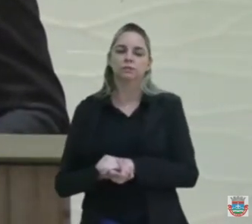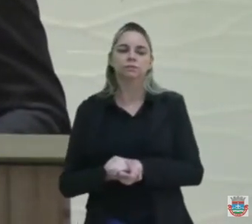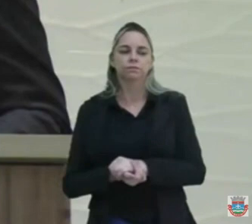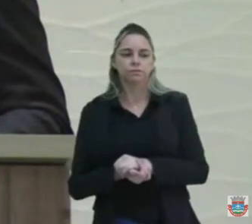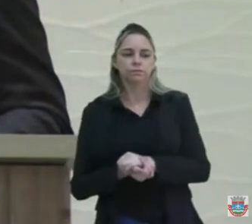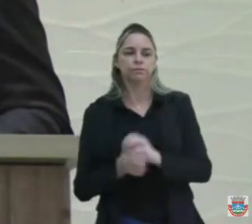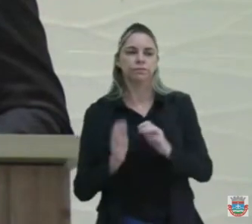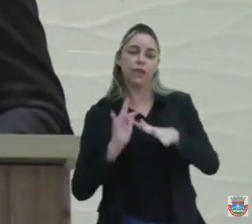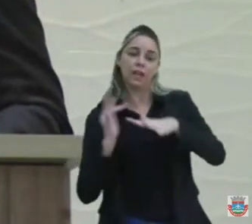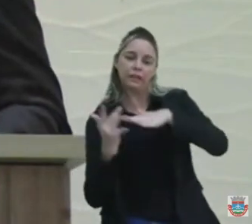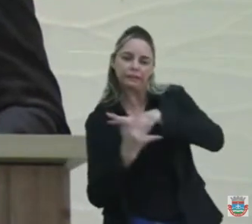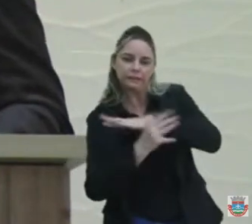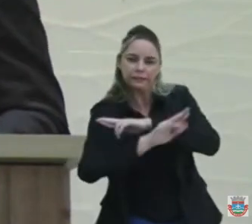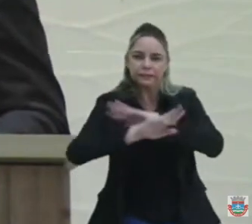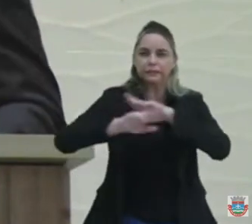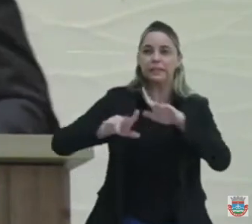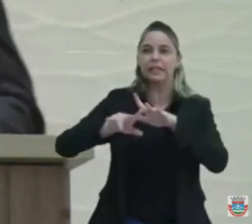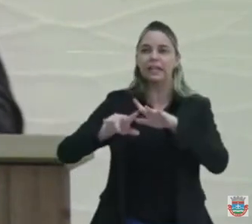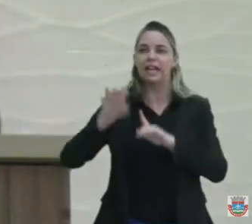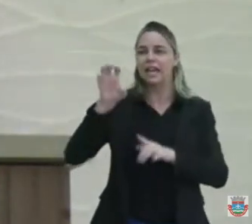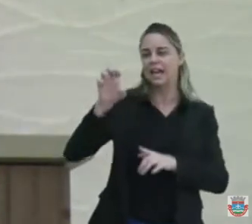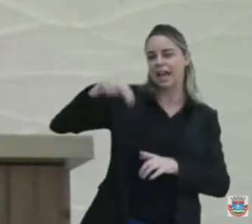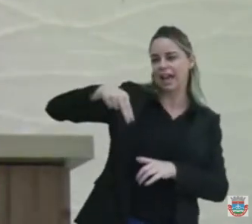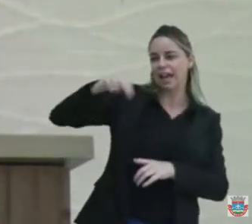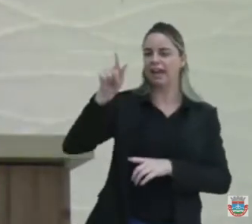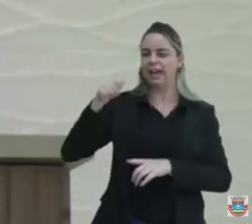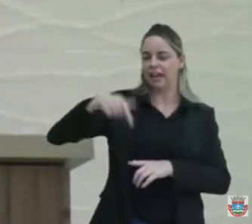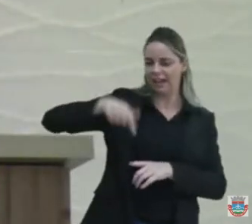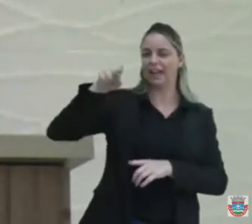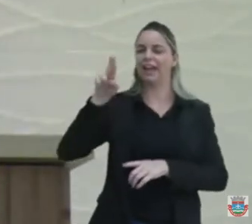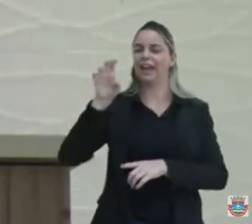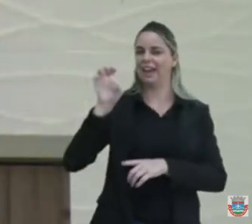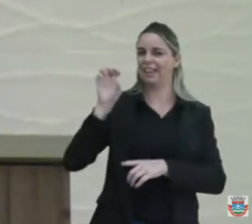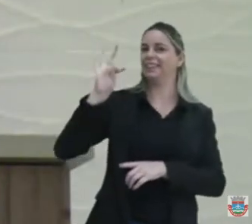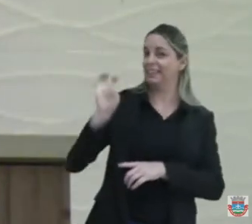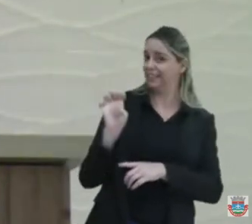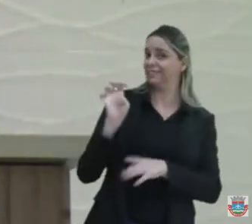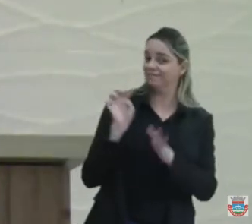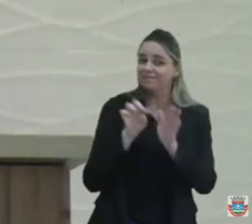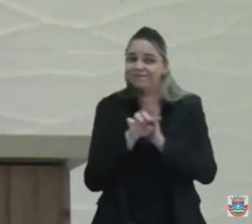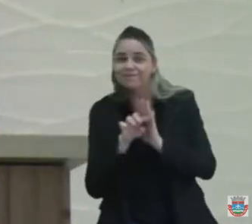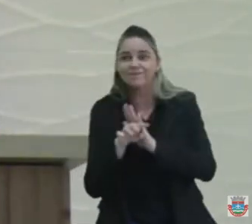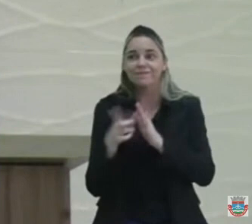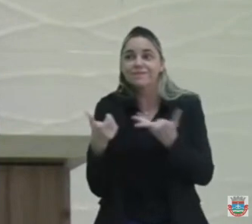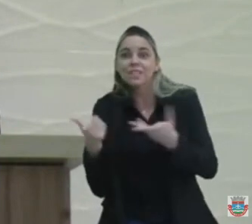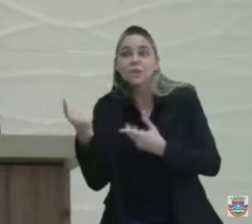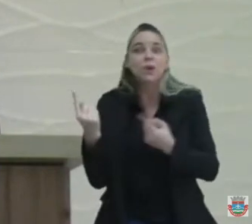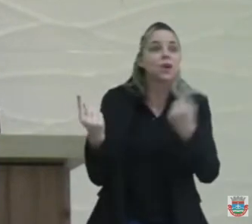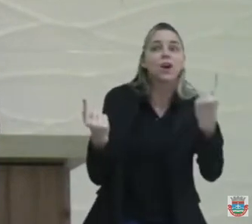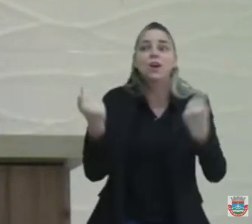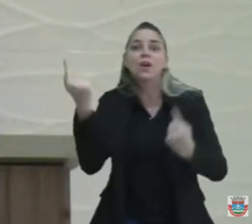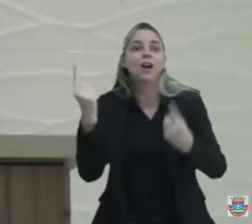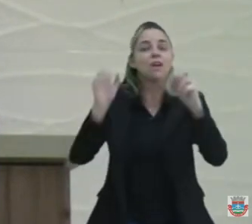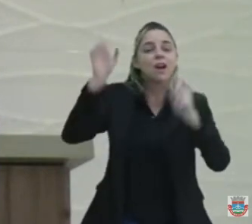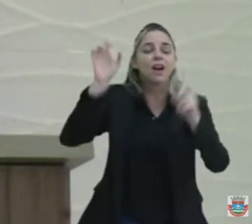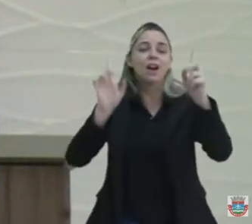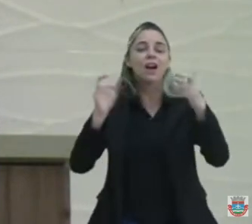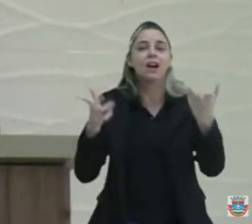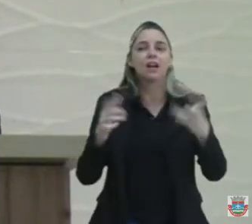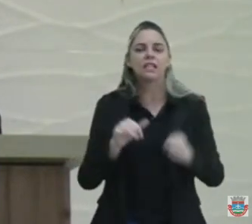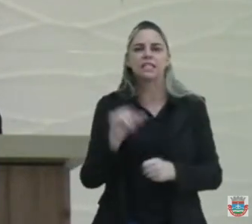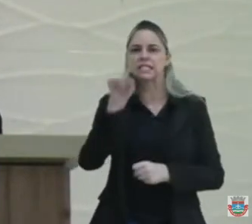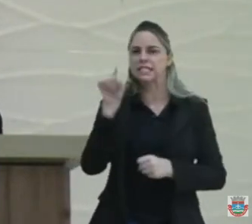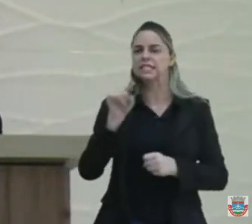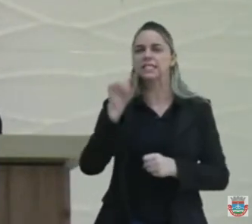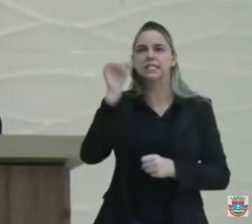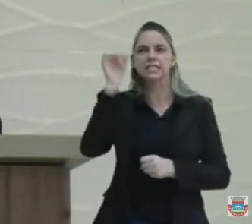sociais, é uma enquete, obrigado, né? Que façam as enquetes, tira o nome de seu Zé Almeida. Seu Zé Almeida não é